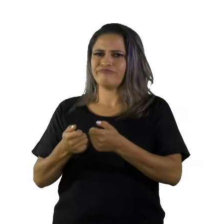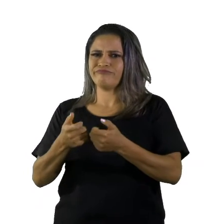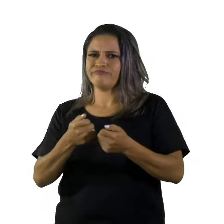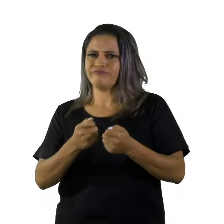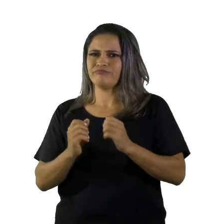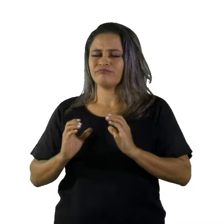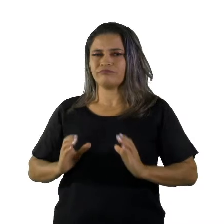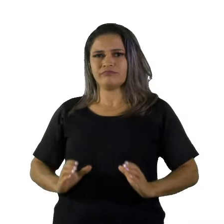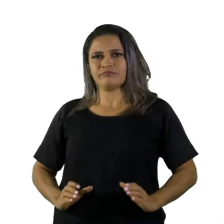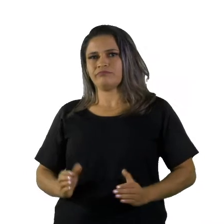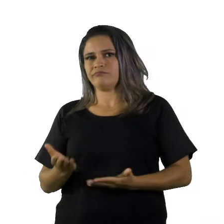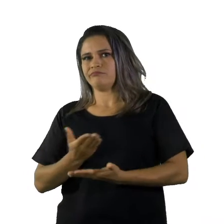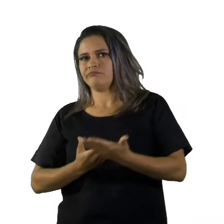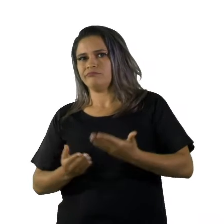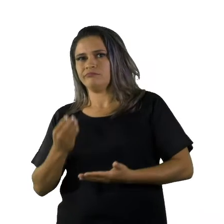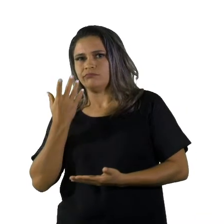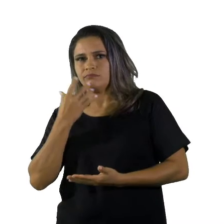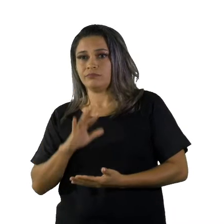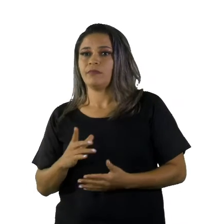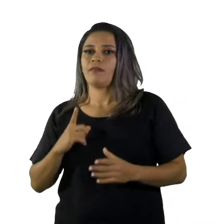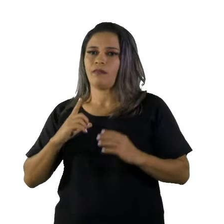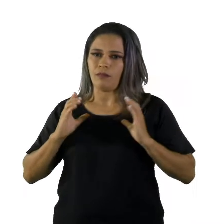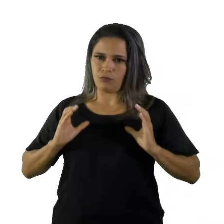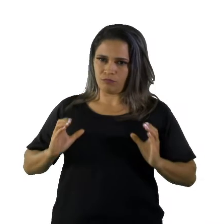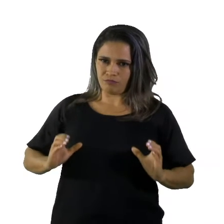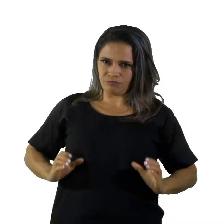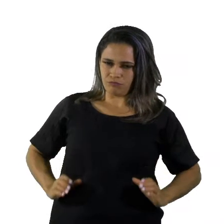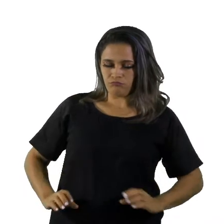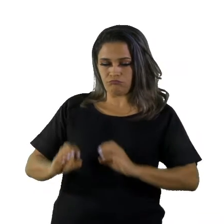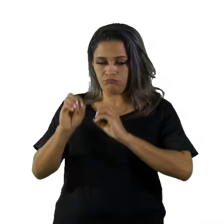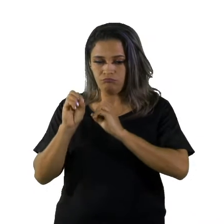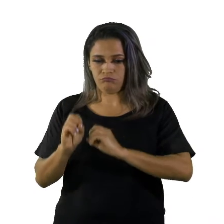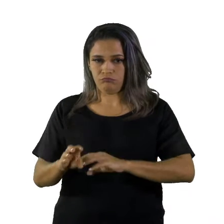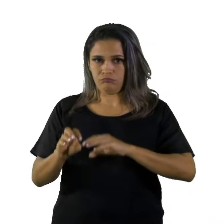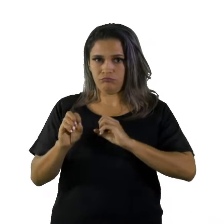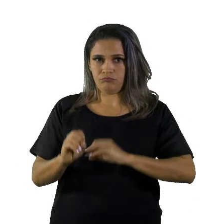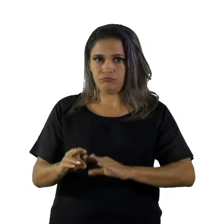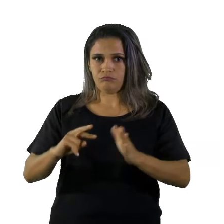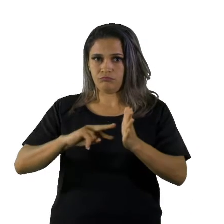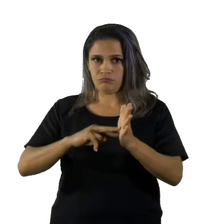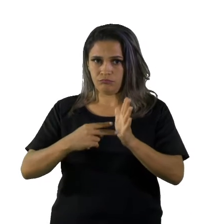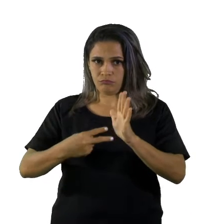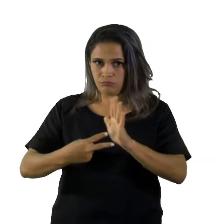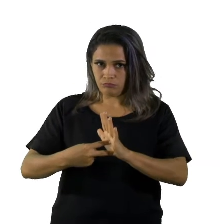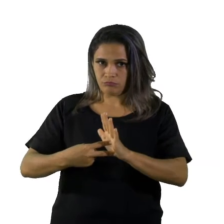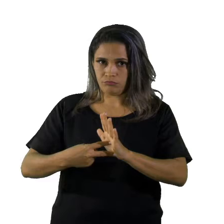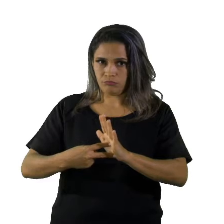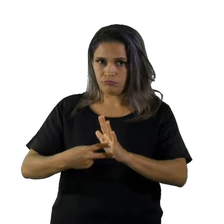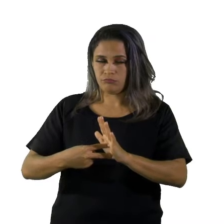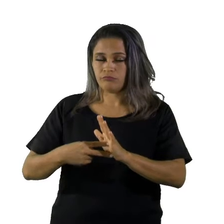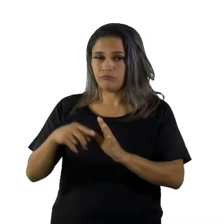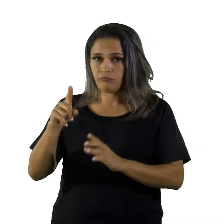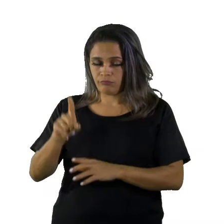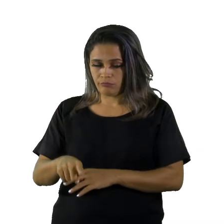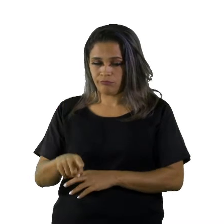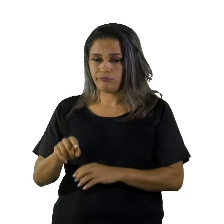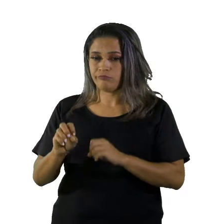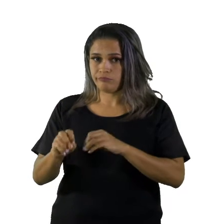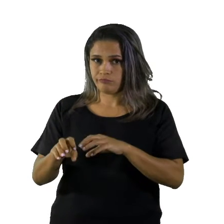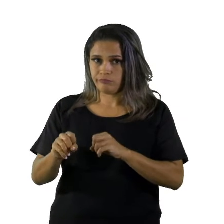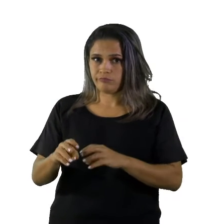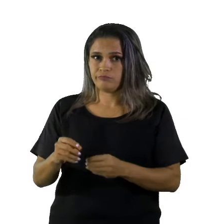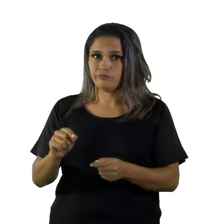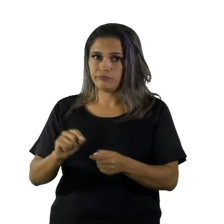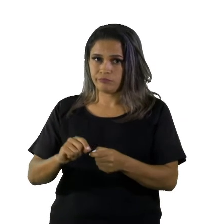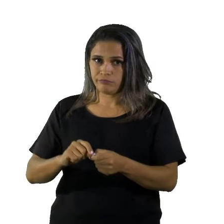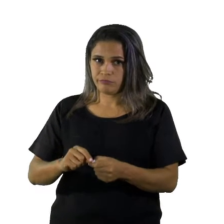as crianças têm seus comportamentos ensinados. Significa que elas são ensinadas a realizar